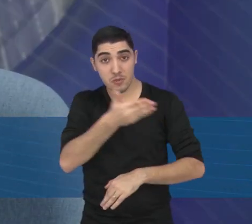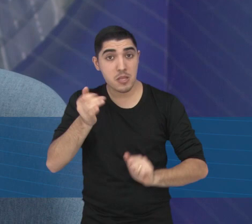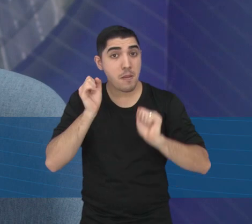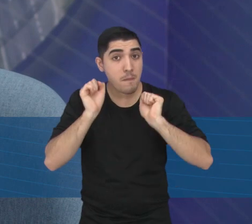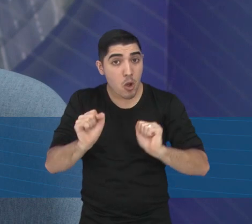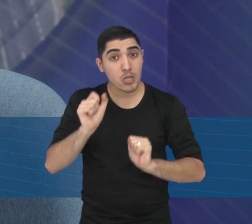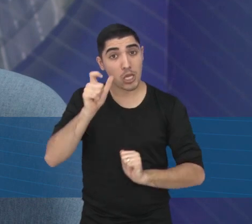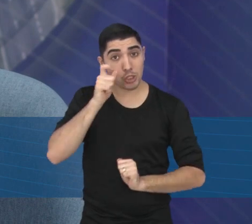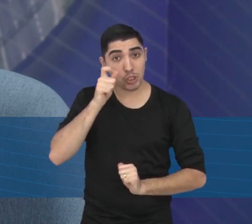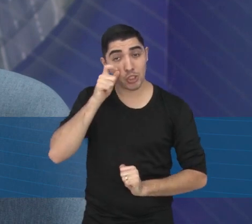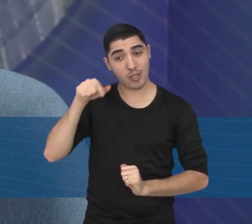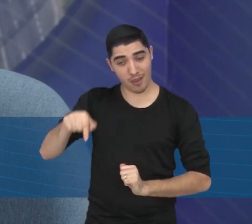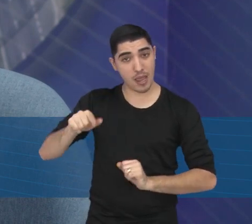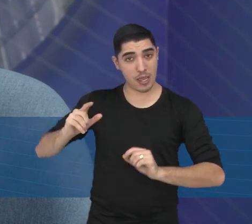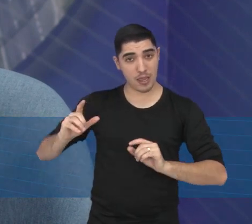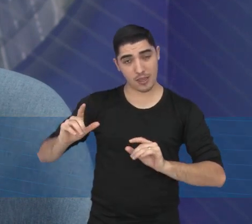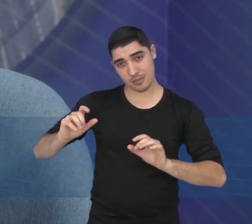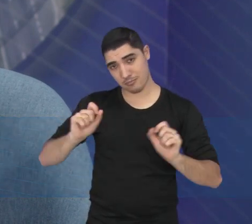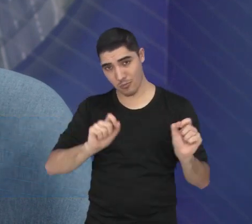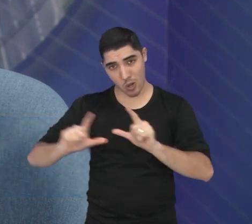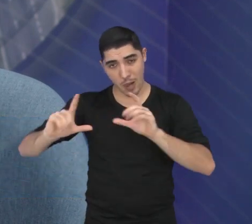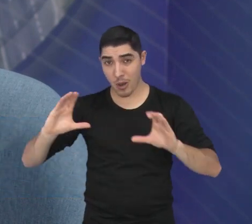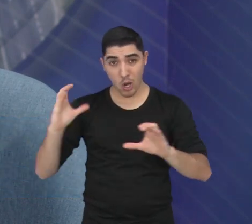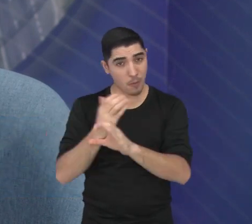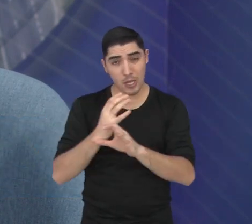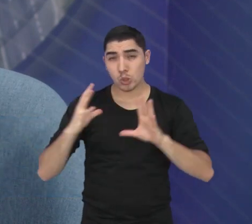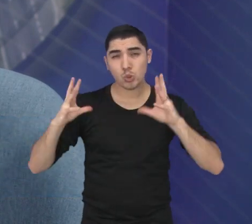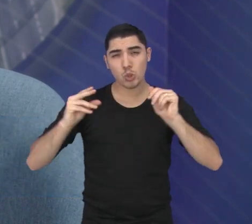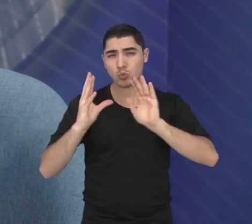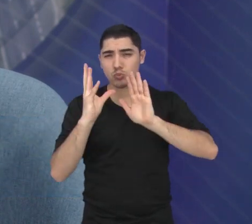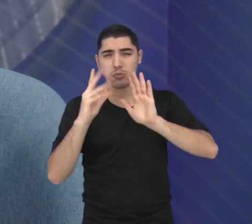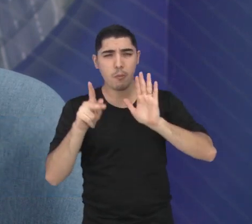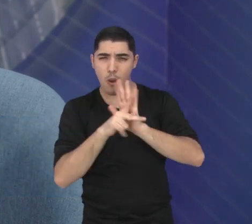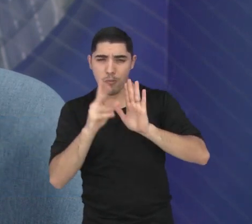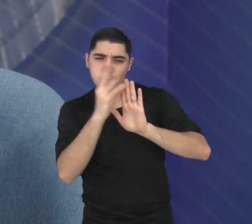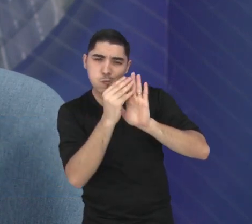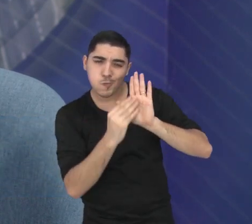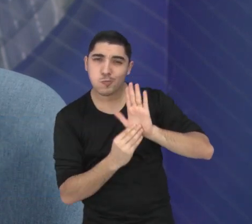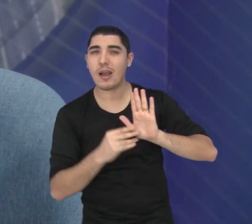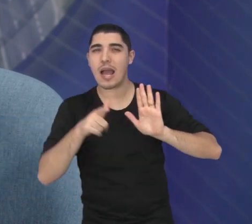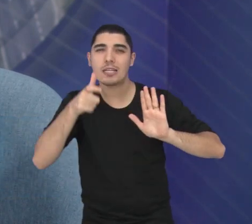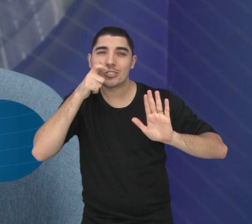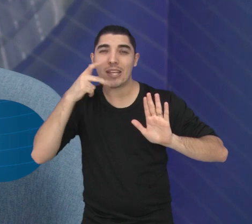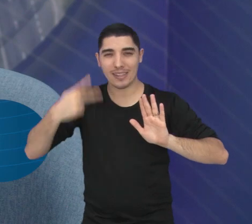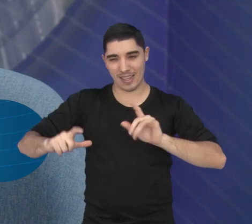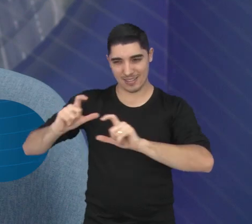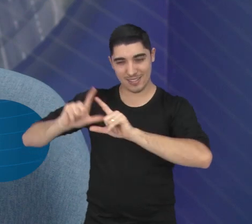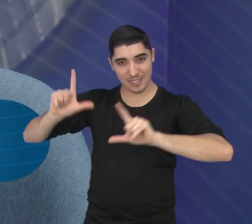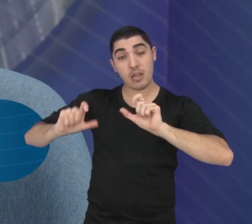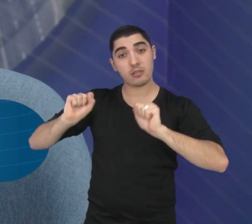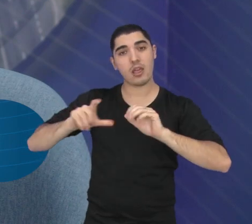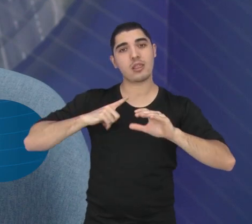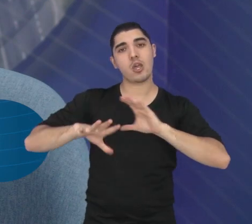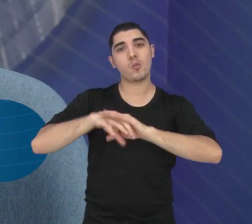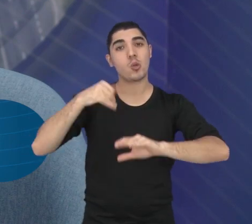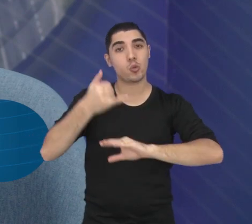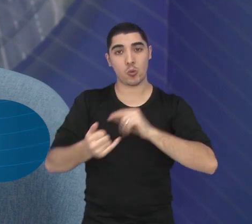Vocês podem acompanhar esta edição na íntegra e todo o conteúdo da TV Câmara de São José dos Campos pelo